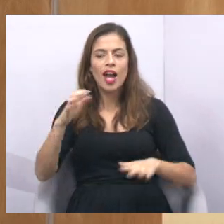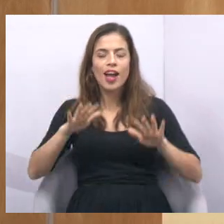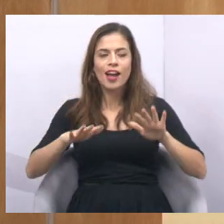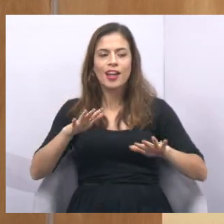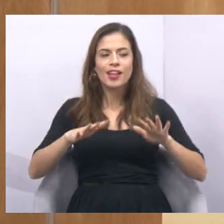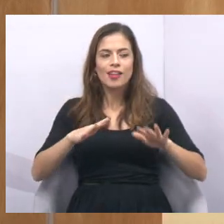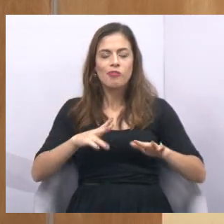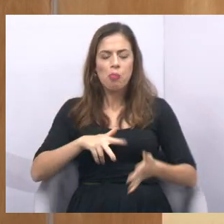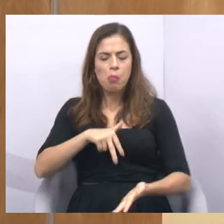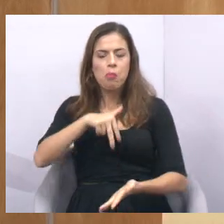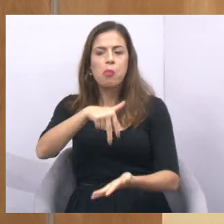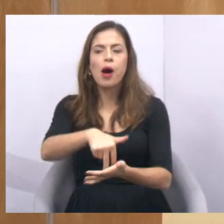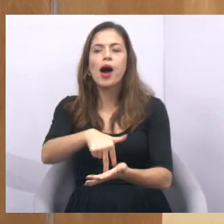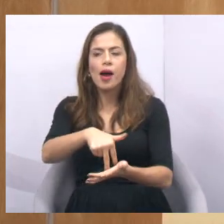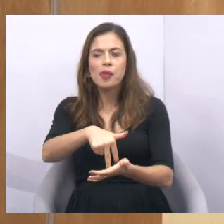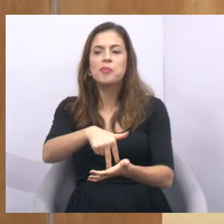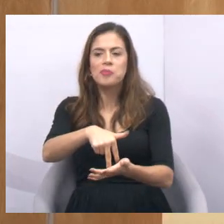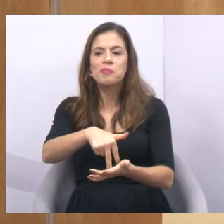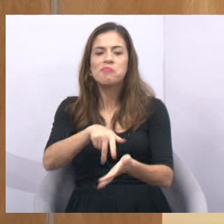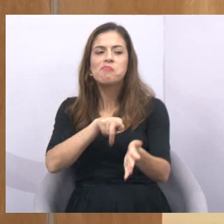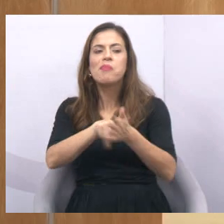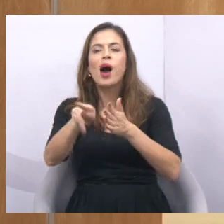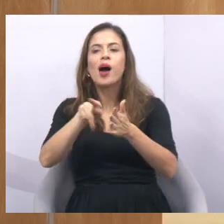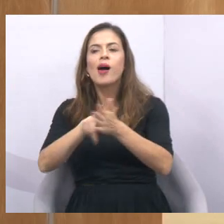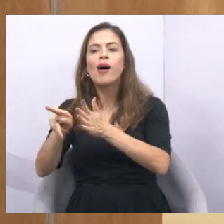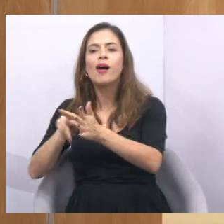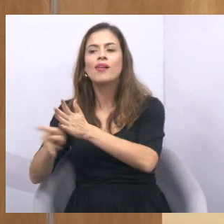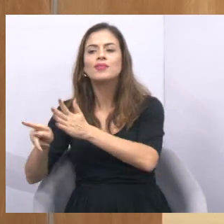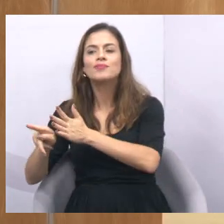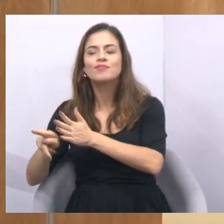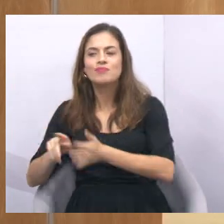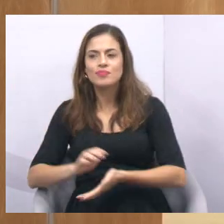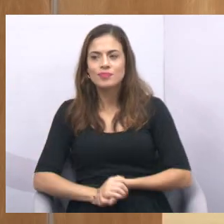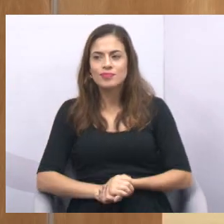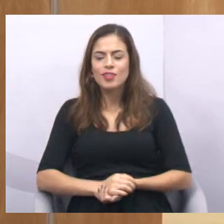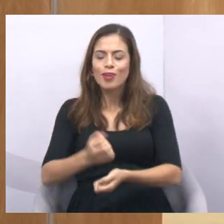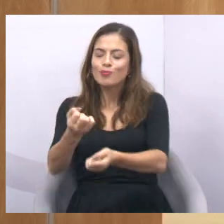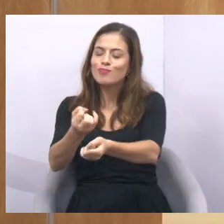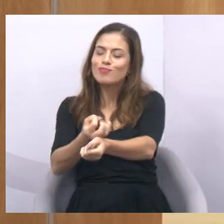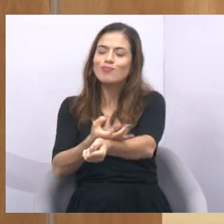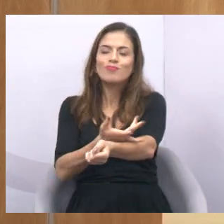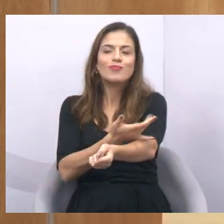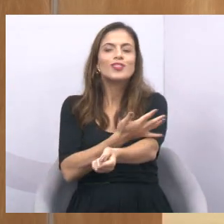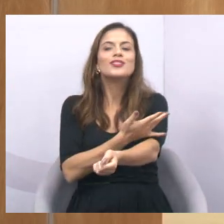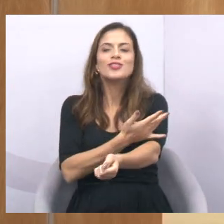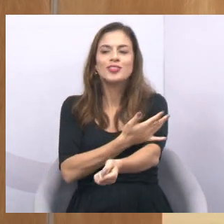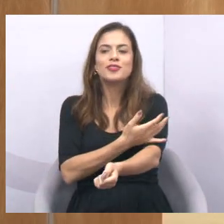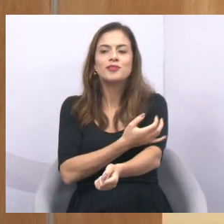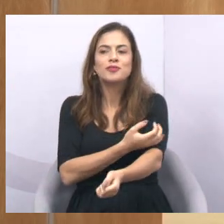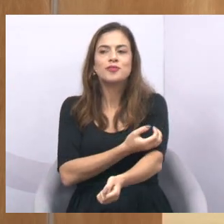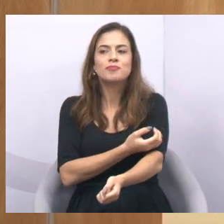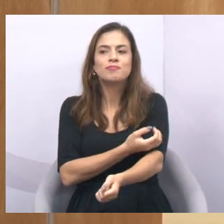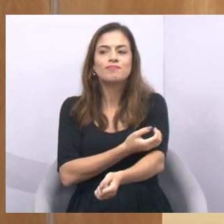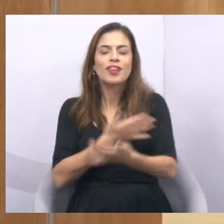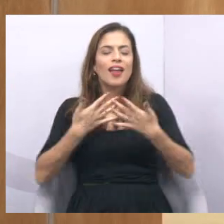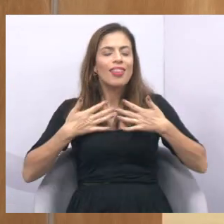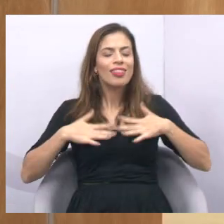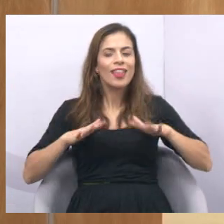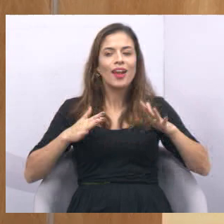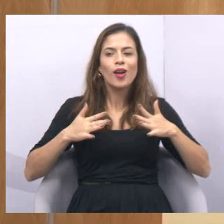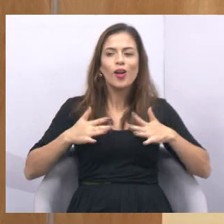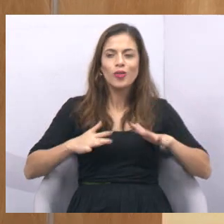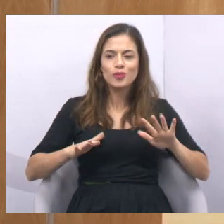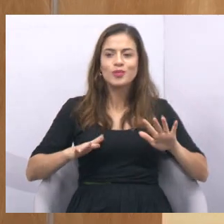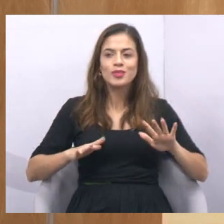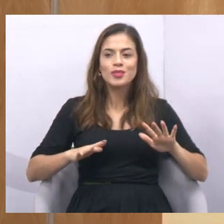polêmico, impositivo, questionador, emotivo, muito passional, mas acima de